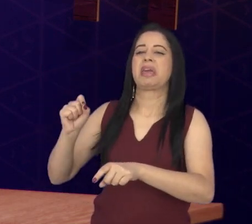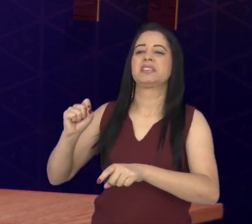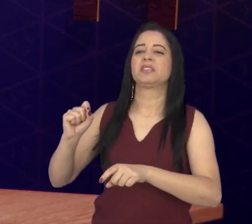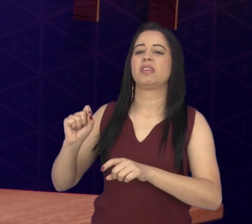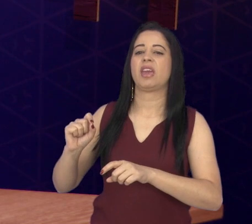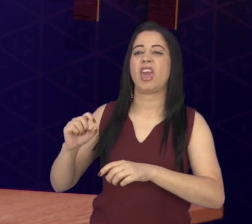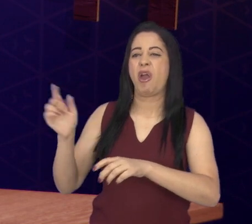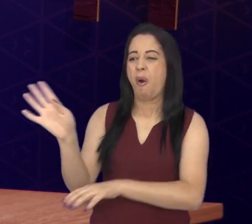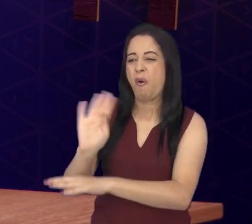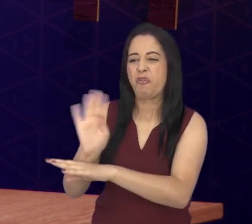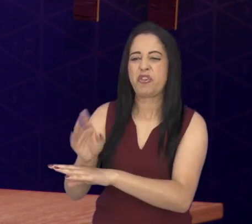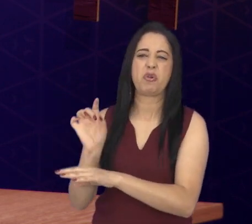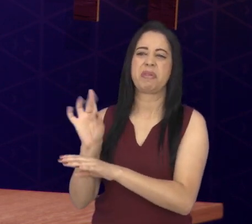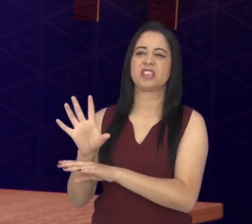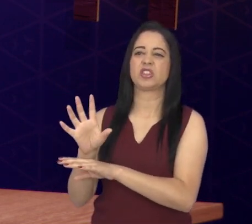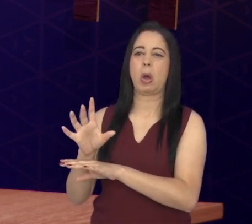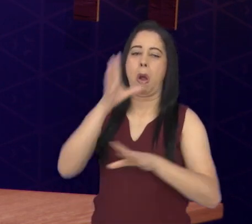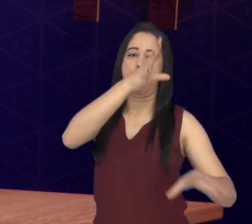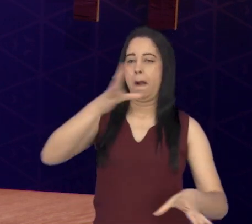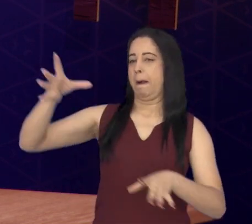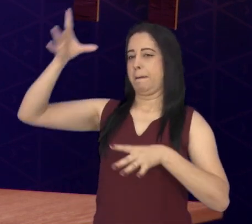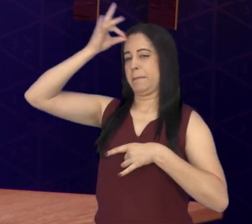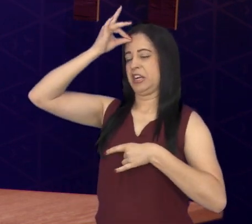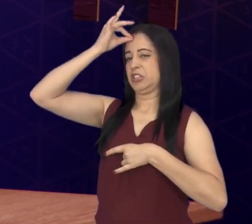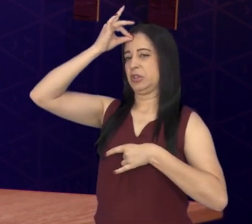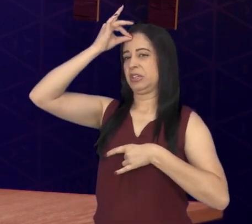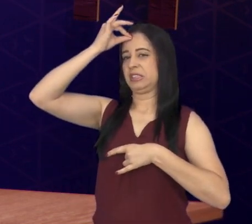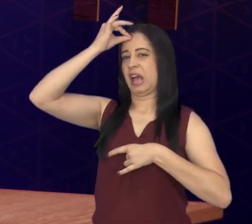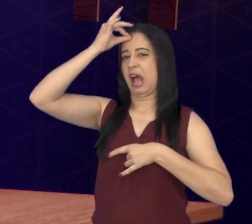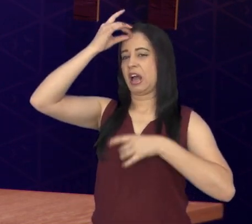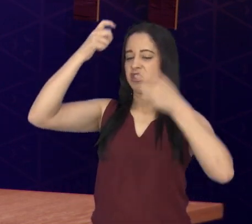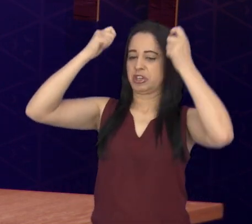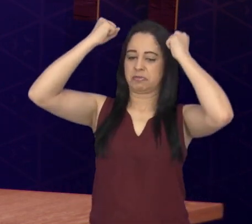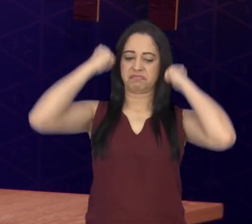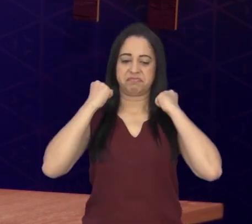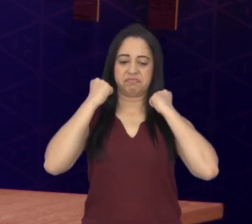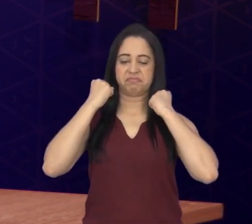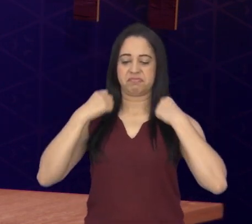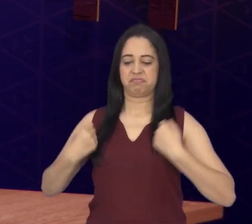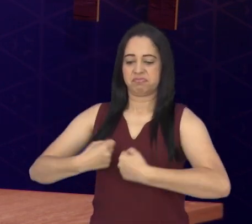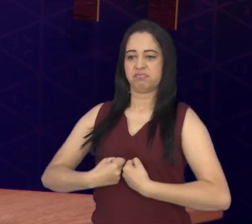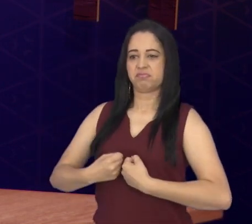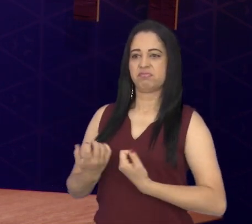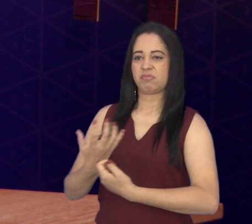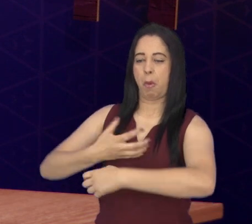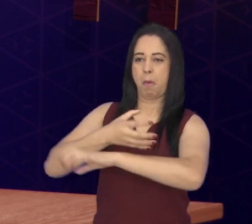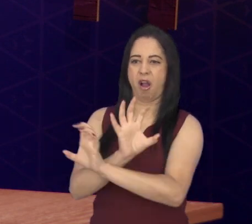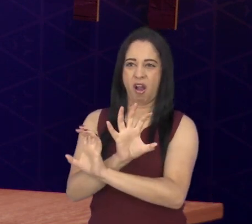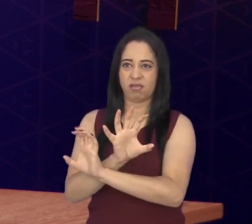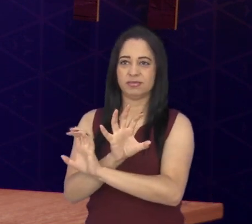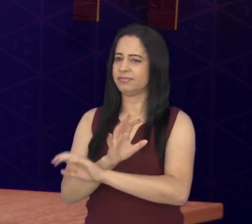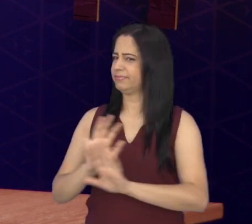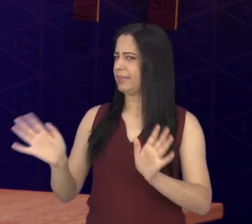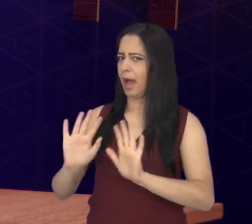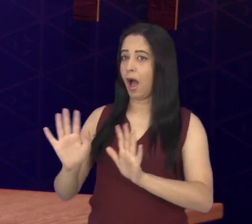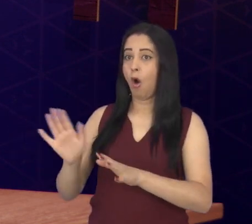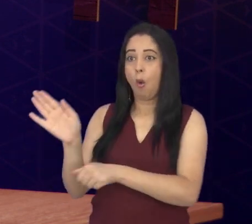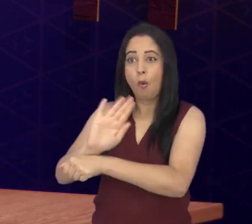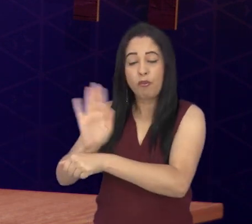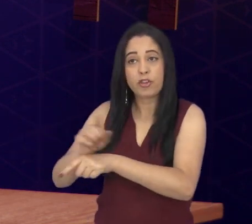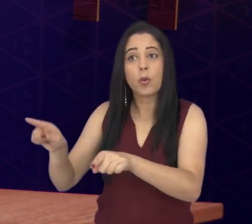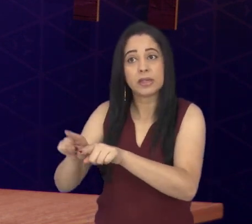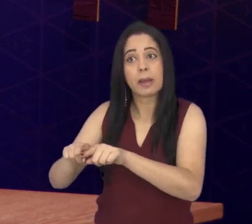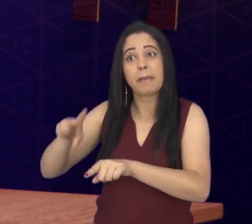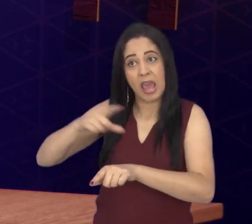é um filme sobre um cara que se veste de Pantera Negra, mas é um filme sobre política, galera. Exato. Sobre relações